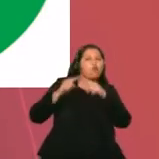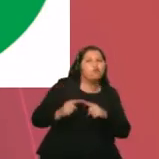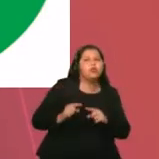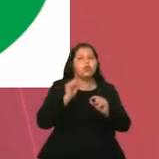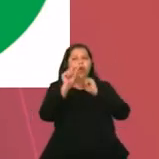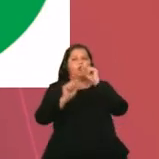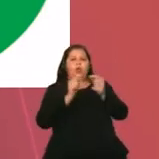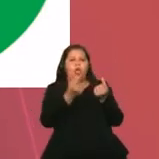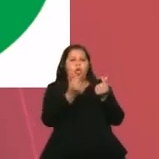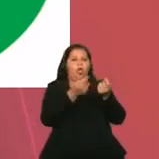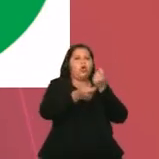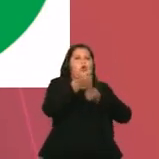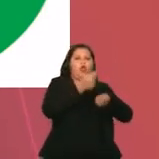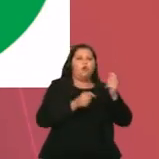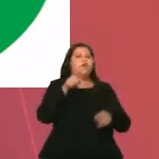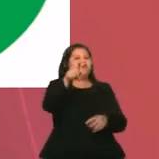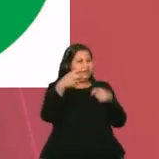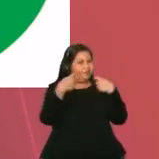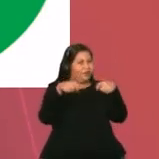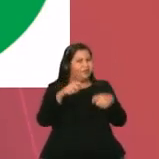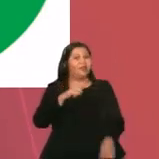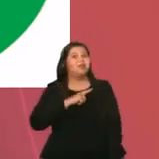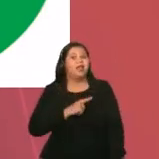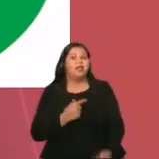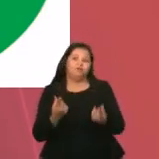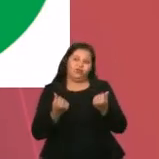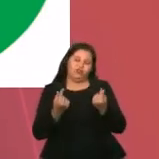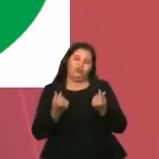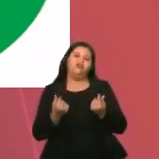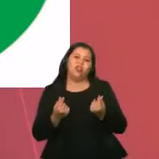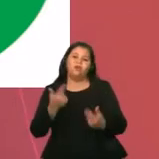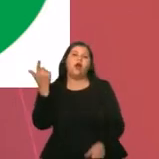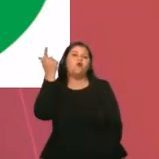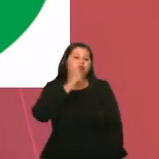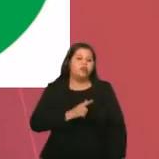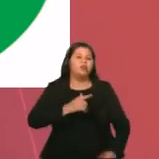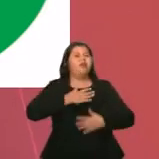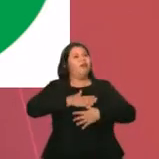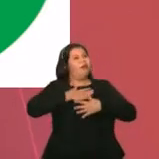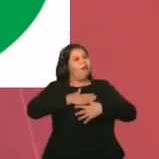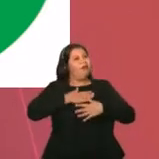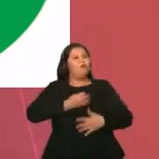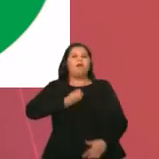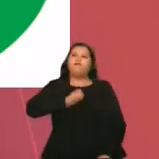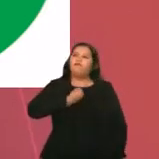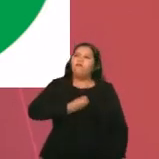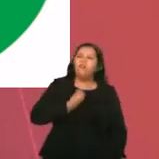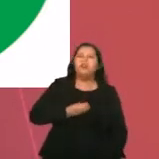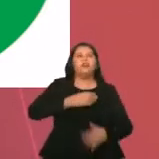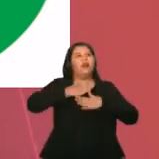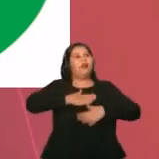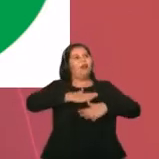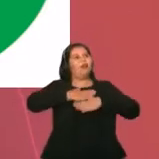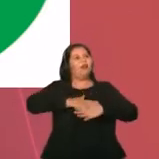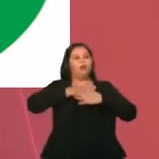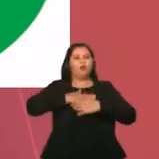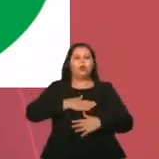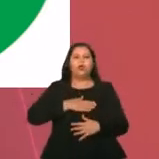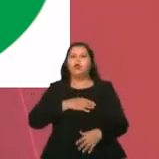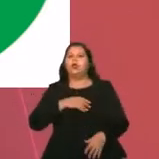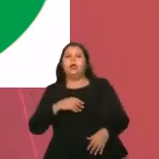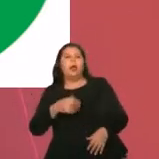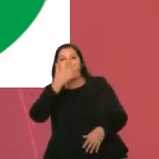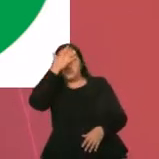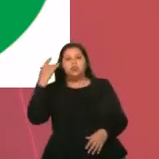você tem que ter um suporte que não serão para você conseguir ter esse bem-estar quem tem mais